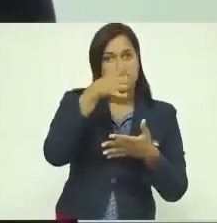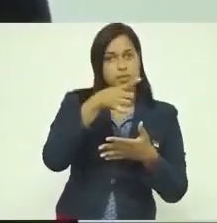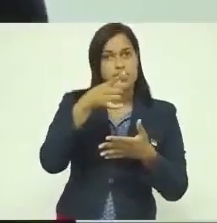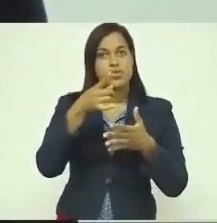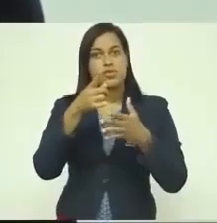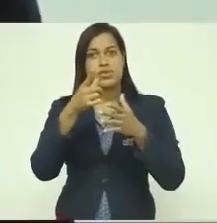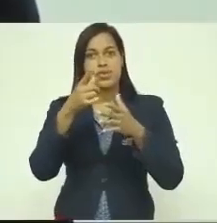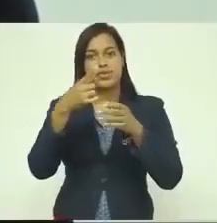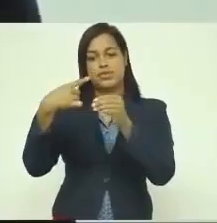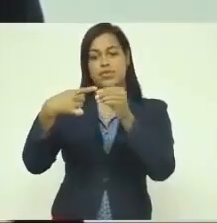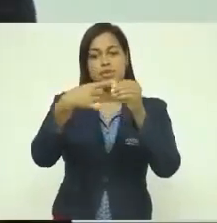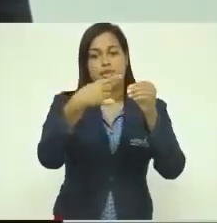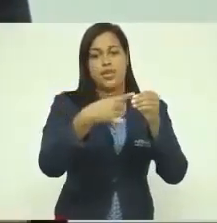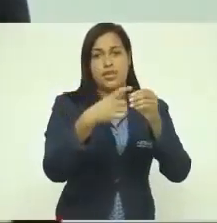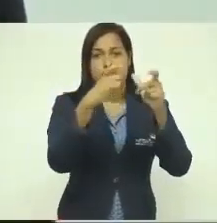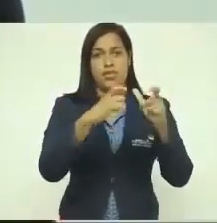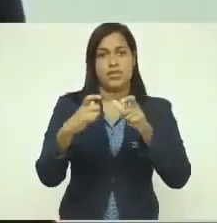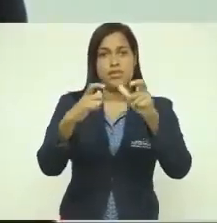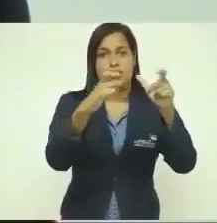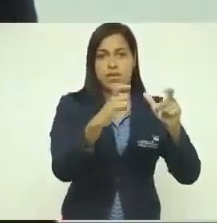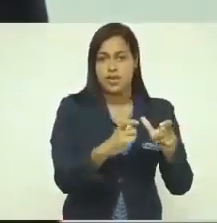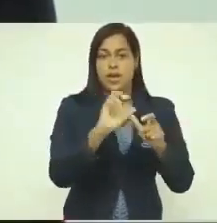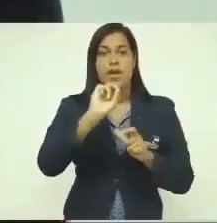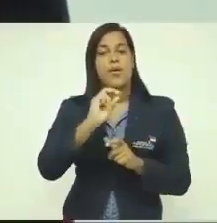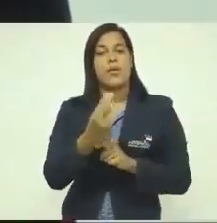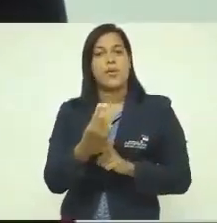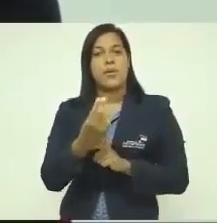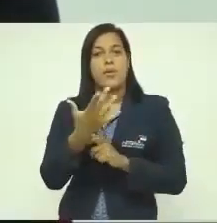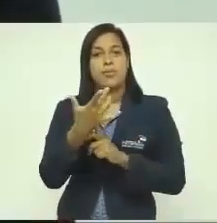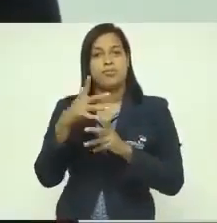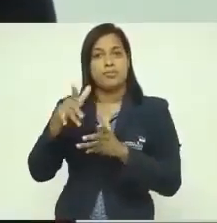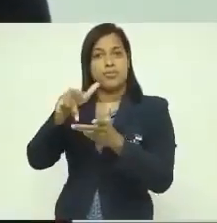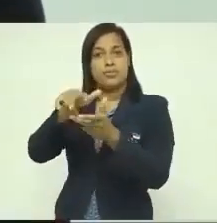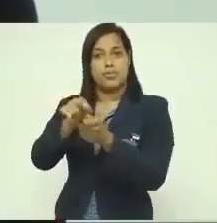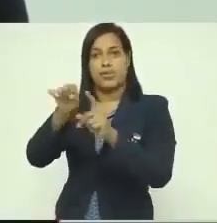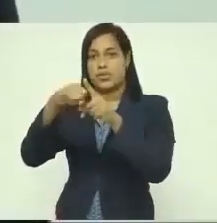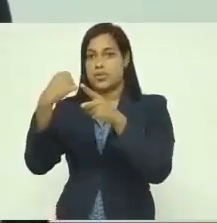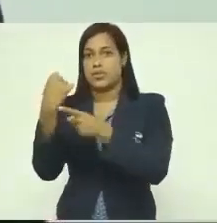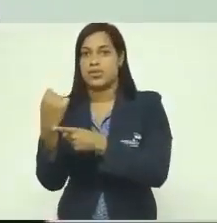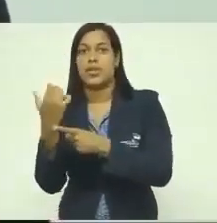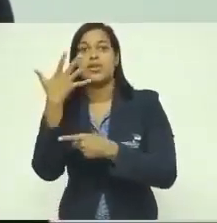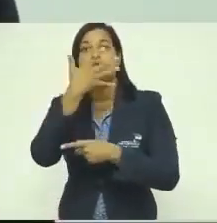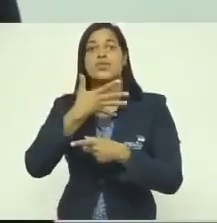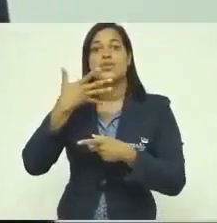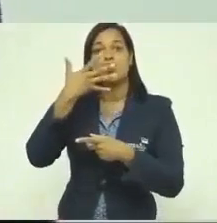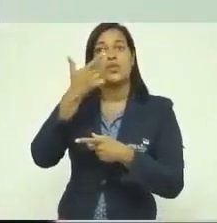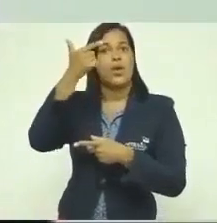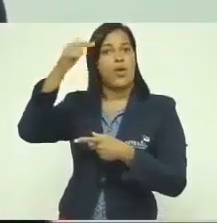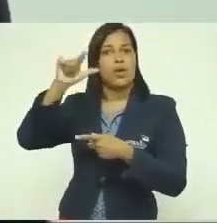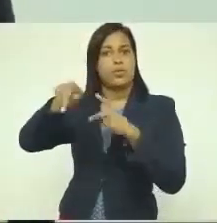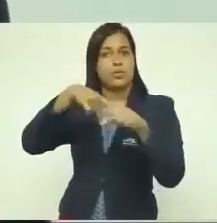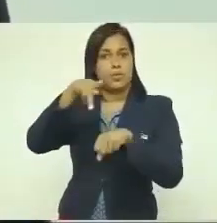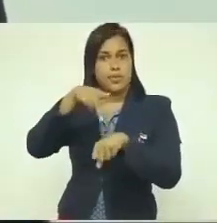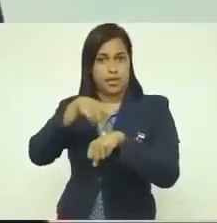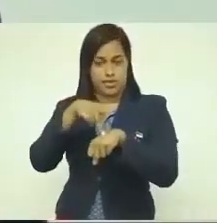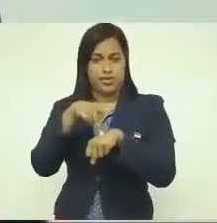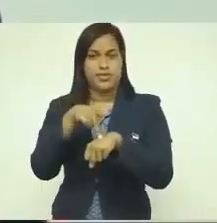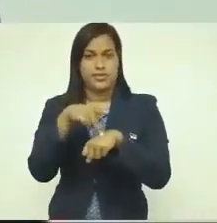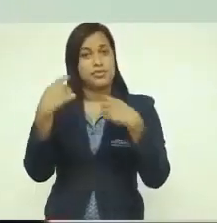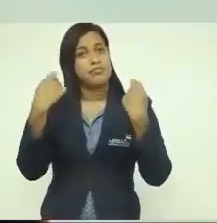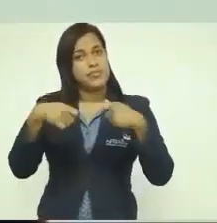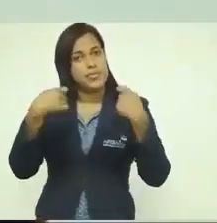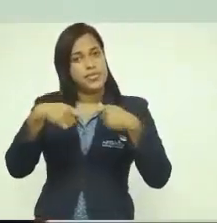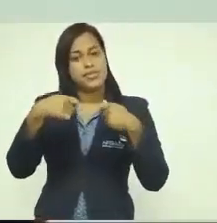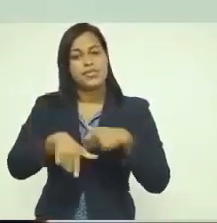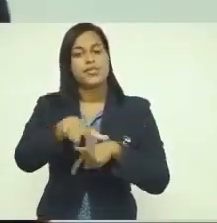que moram em uma localidade? Meu produto é para o resto do mundo? Eu vou vender meu açúcar para a China? Então, eu tenho que